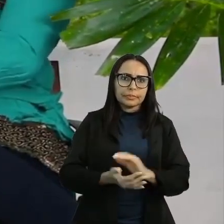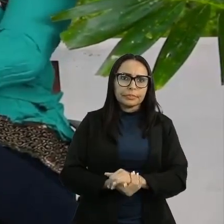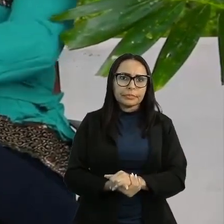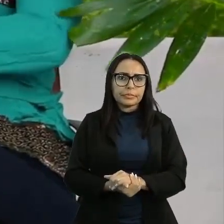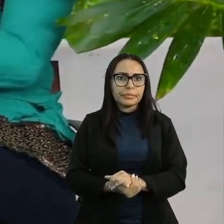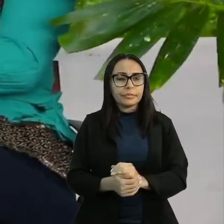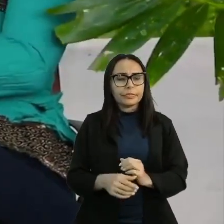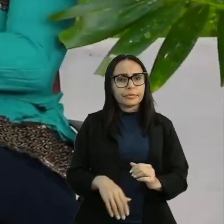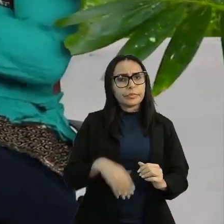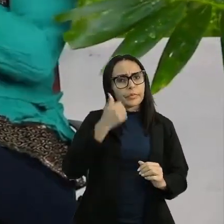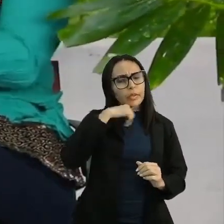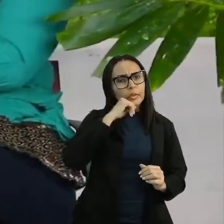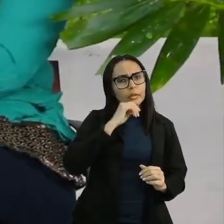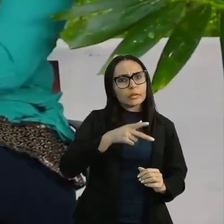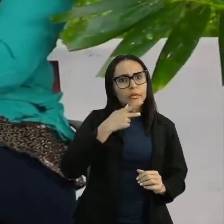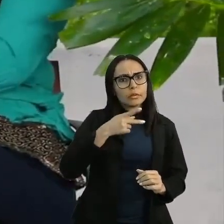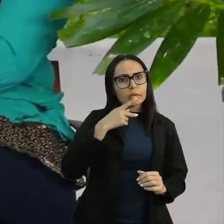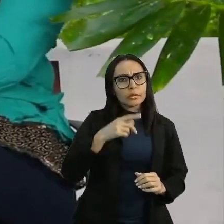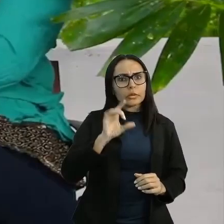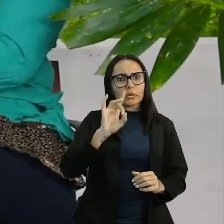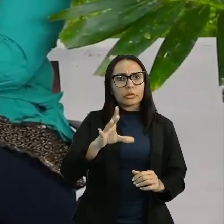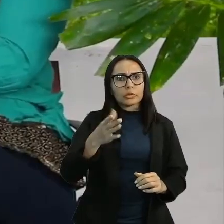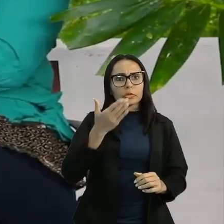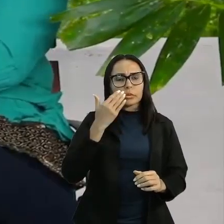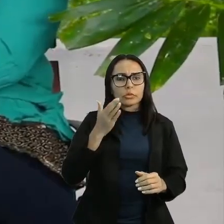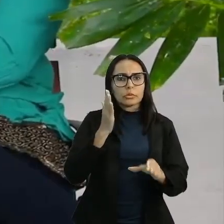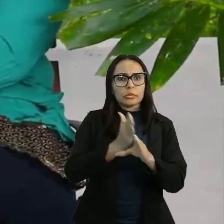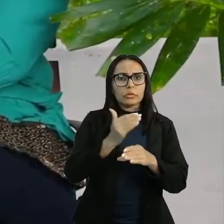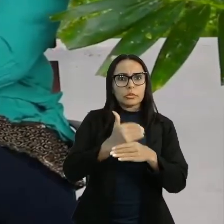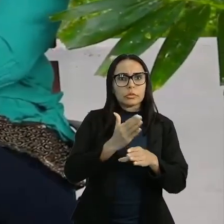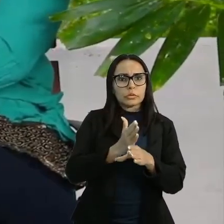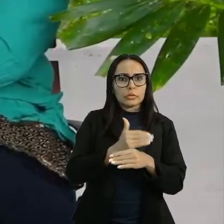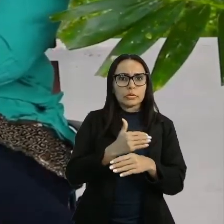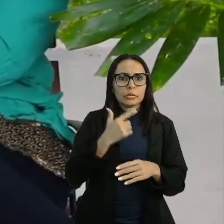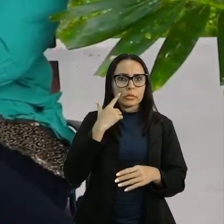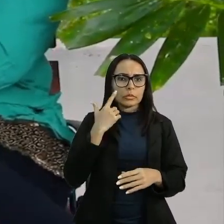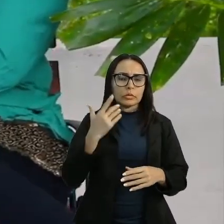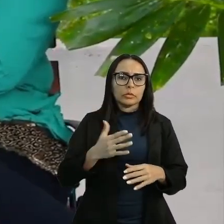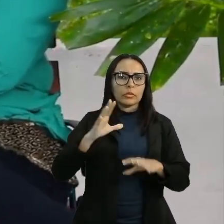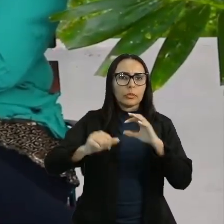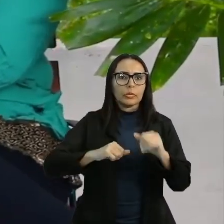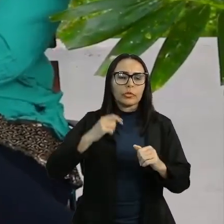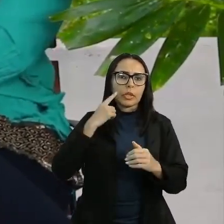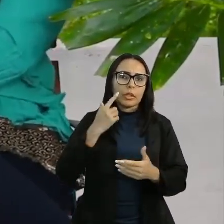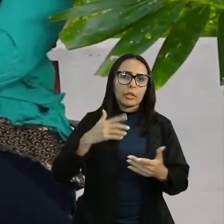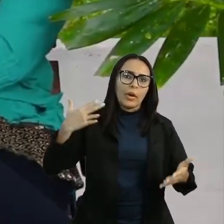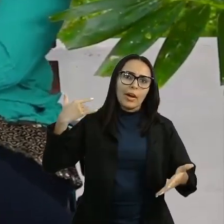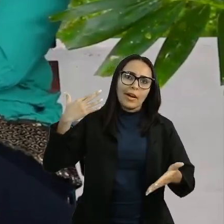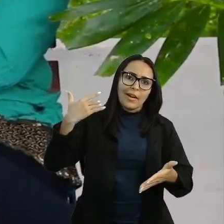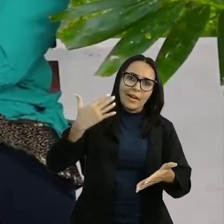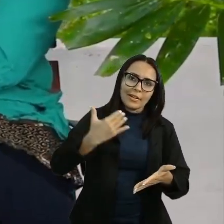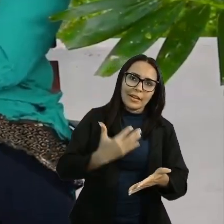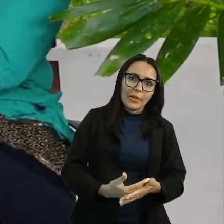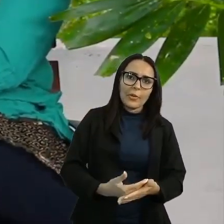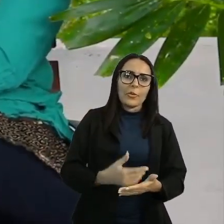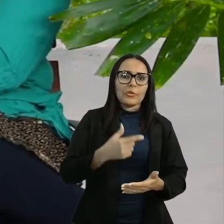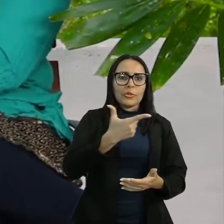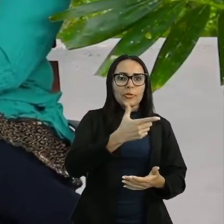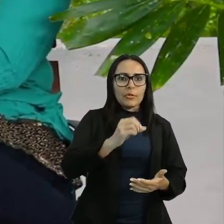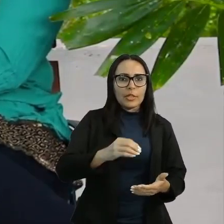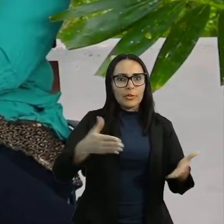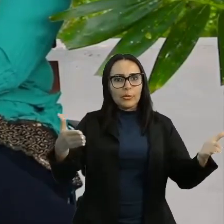melhor, mas em outro corpo e assim ir purificando, o que no budismo talvez a gente chamaria de estado de nirvana, né? Alcançar ali o nível mais alto.